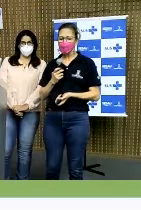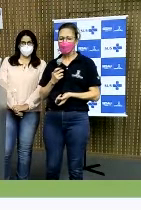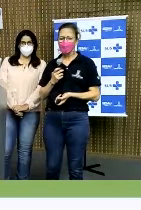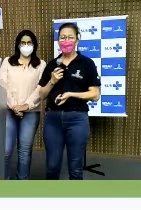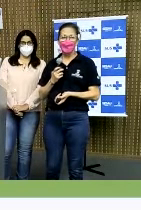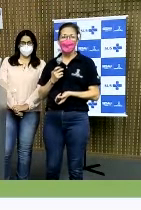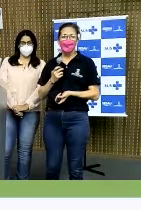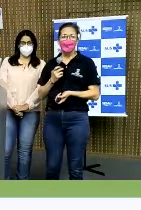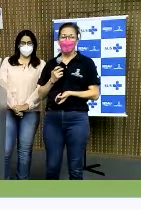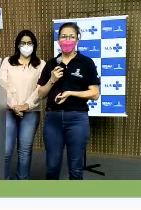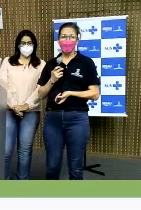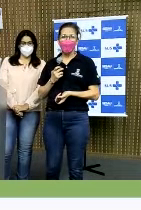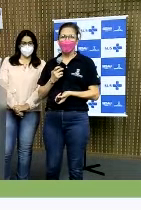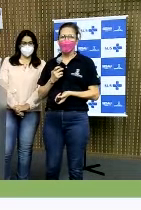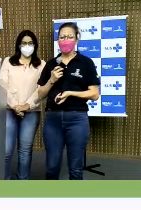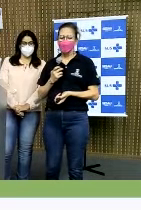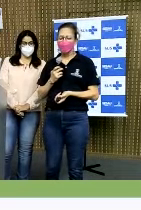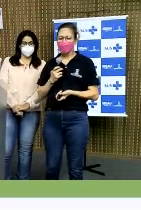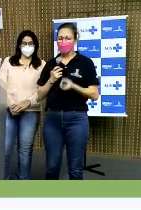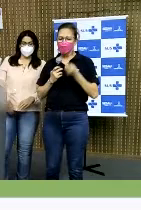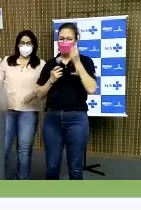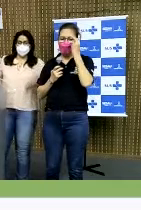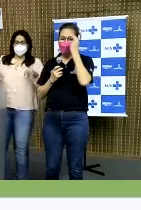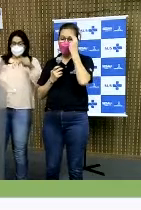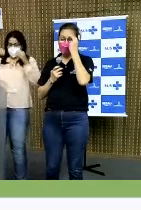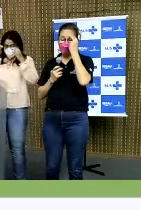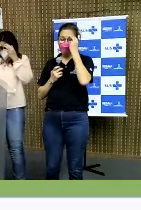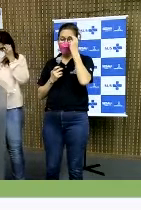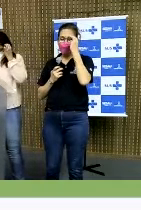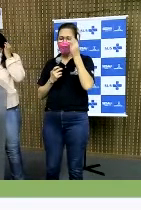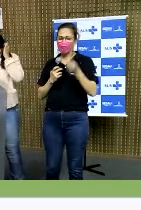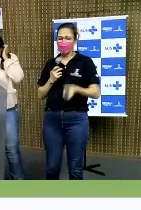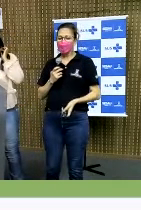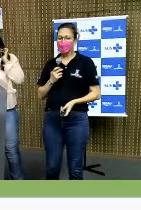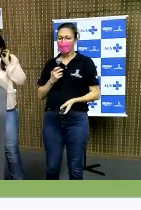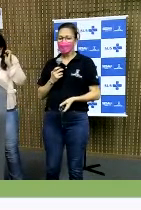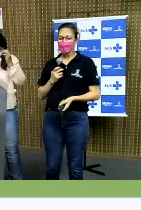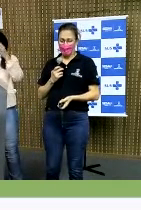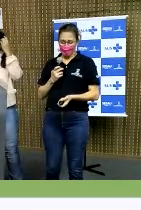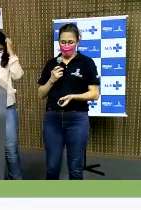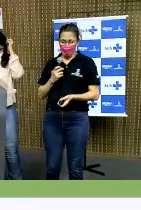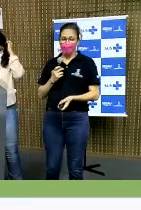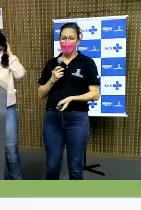Tarumã, tá? Nosso horário de atendimento, das 7 às 19 horas.